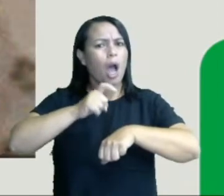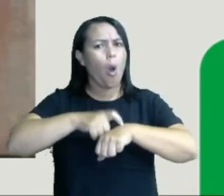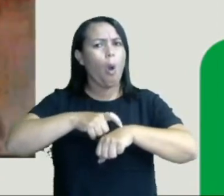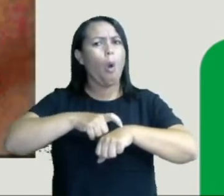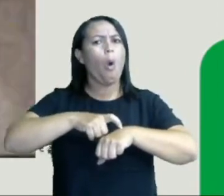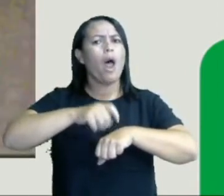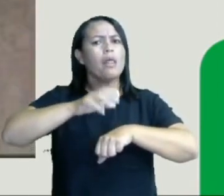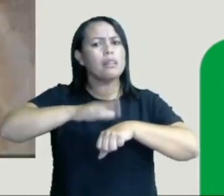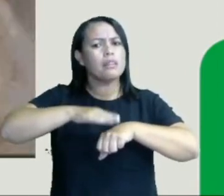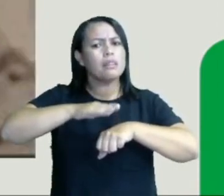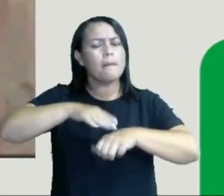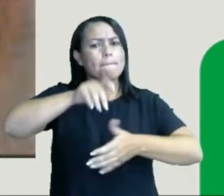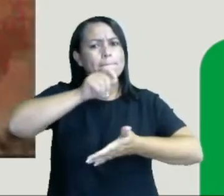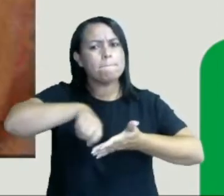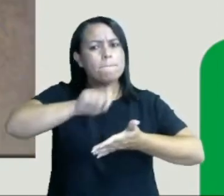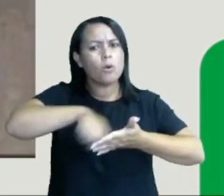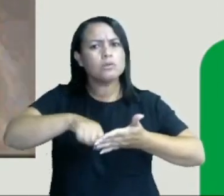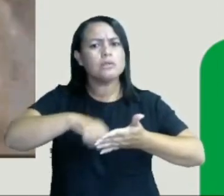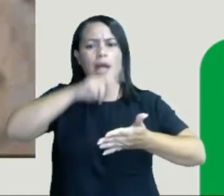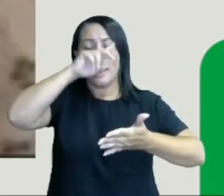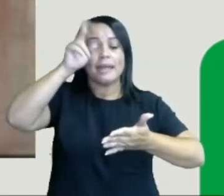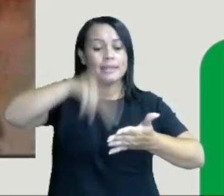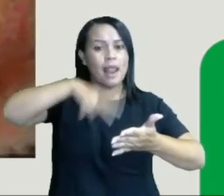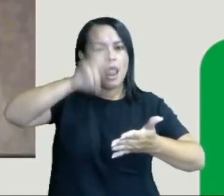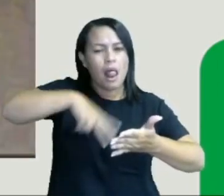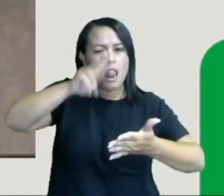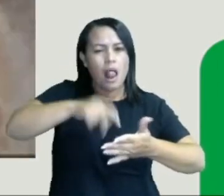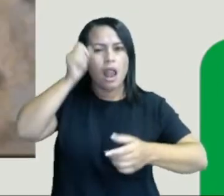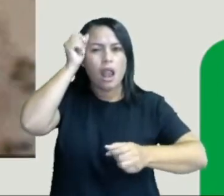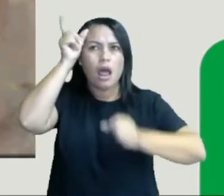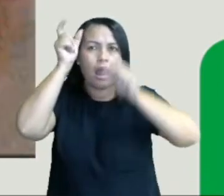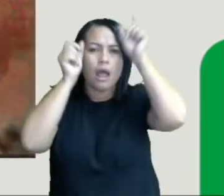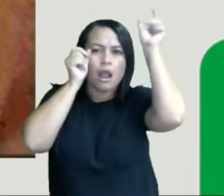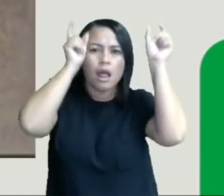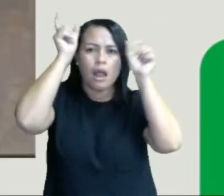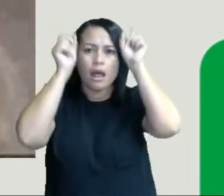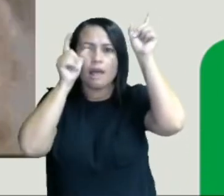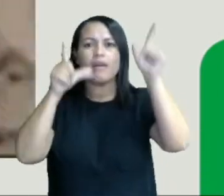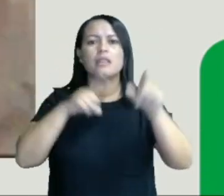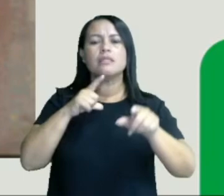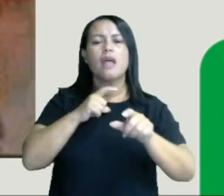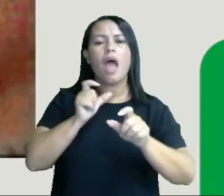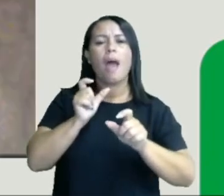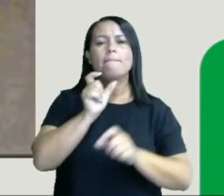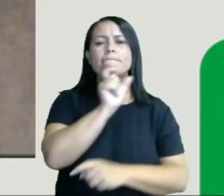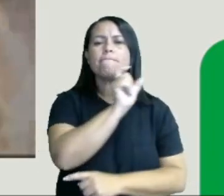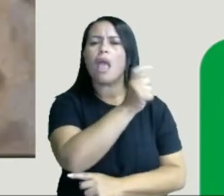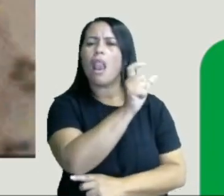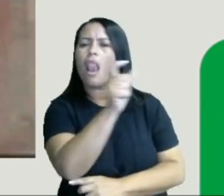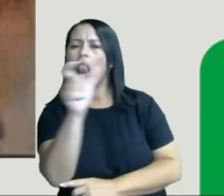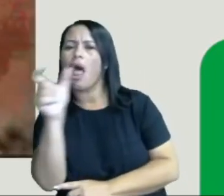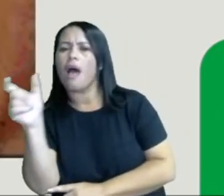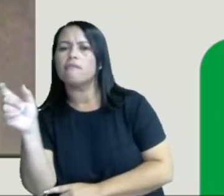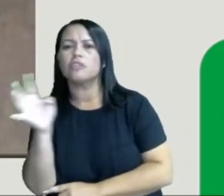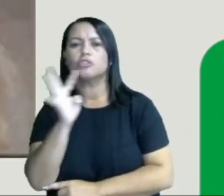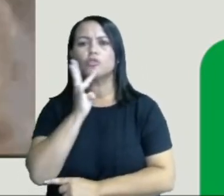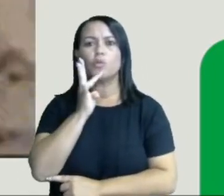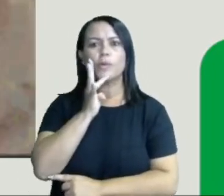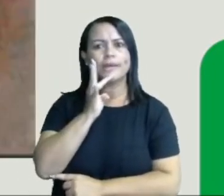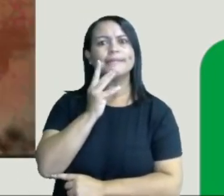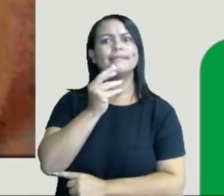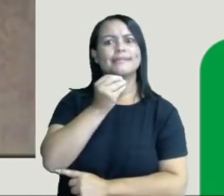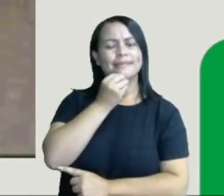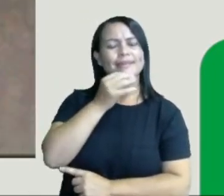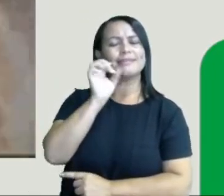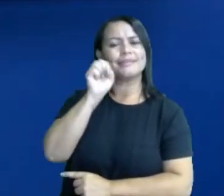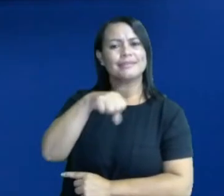produzir, quanto mais a gente ler, mais ideias a gente vai ter, mais palavras nós vamos conhecer. Então, na aula de hoje,